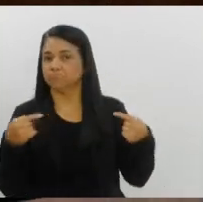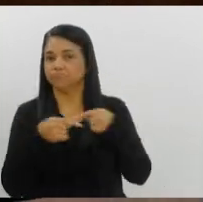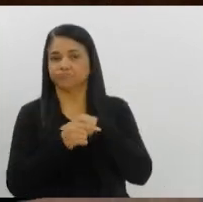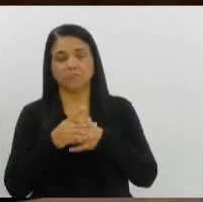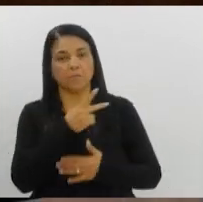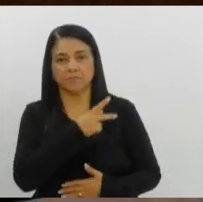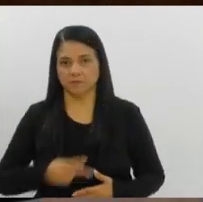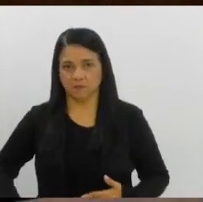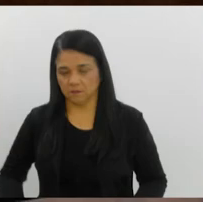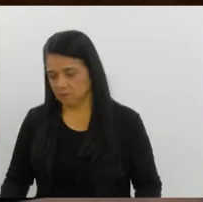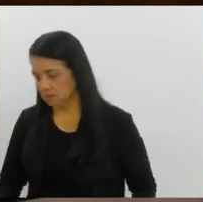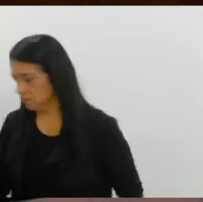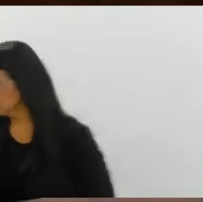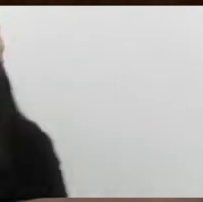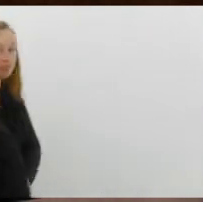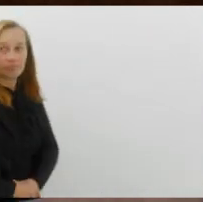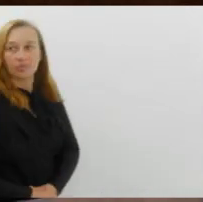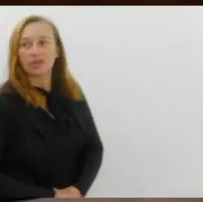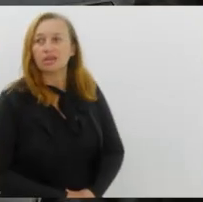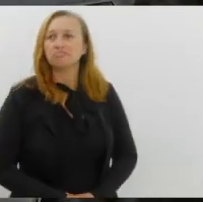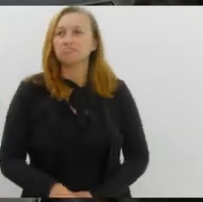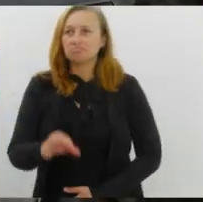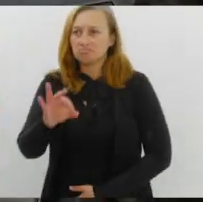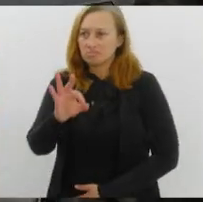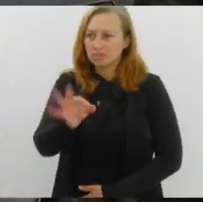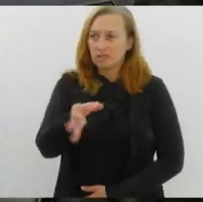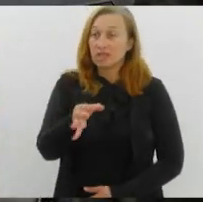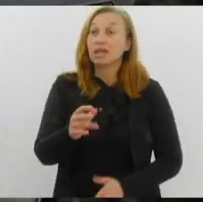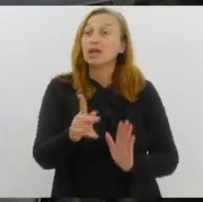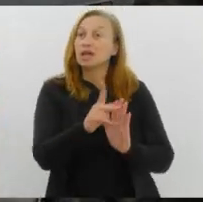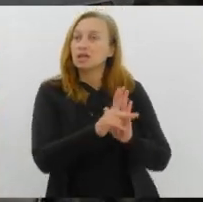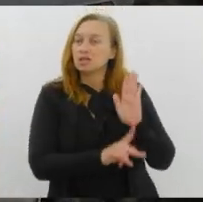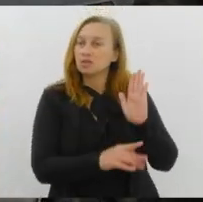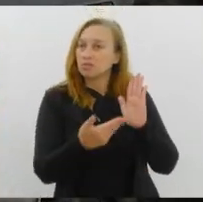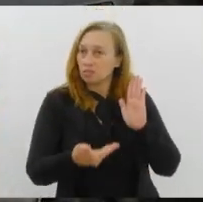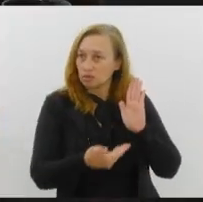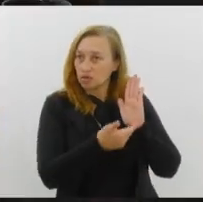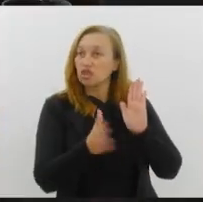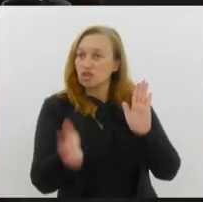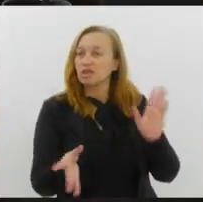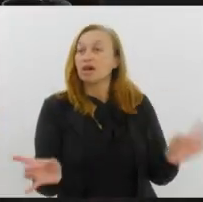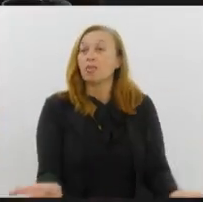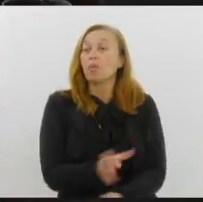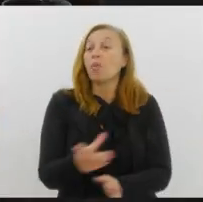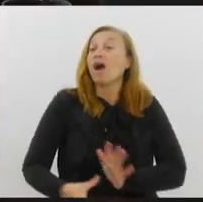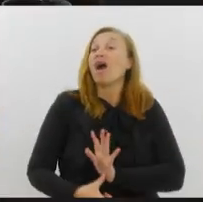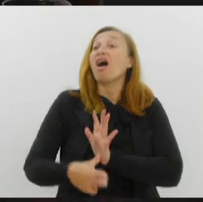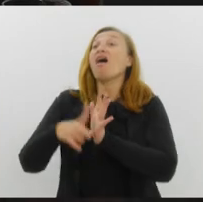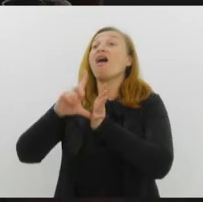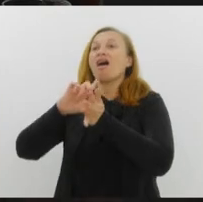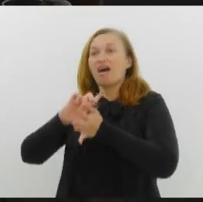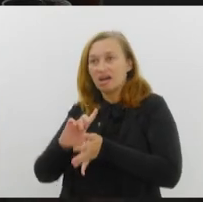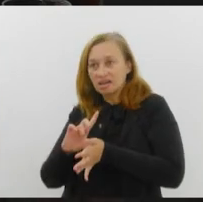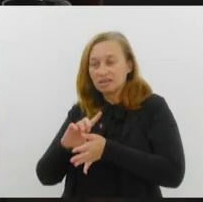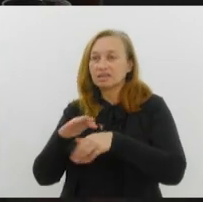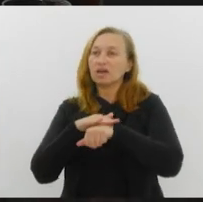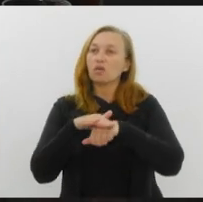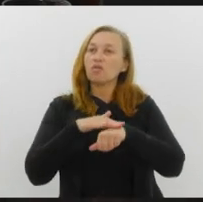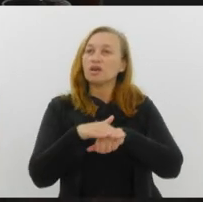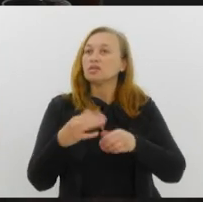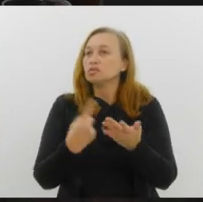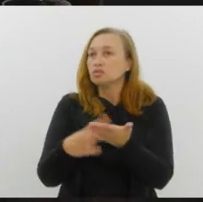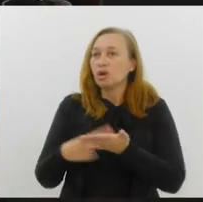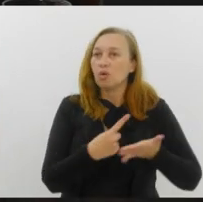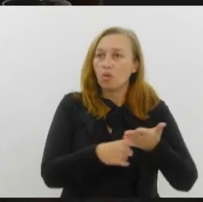pelo presidente. Vossa Excelência está corretíssima. É que esse projeto já estava pronto, tramitando antes da conversa e do acordo no